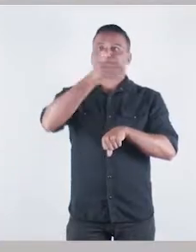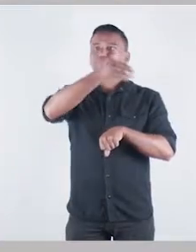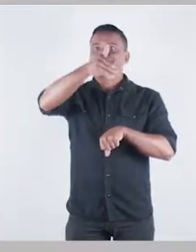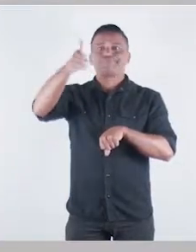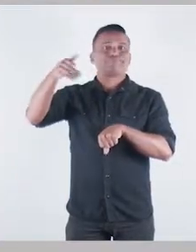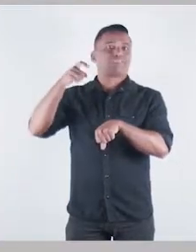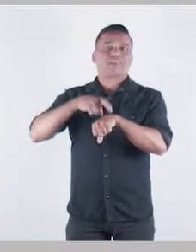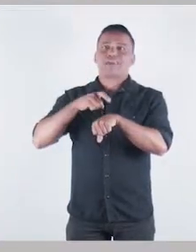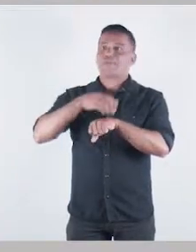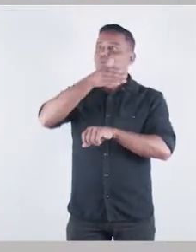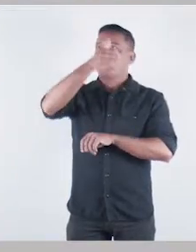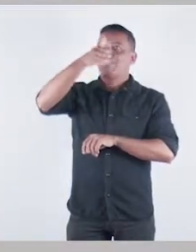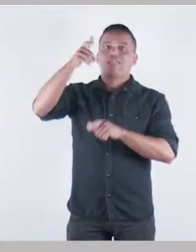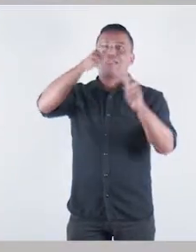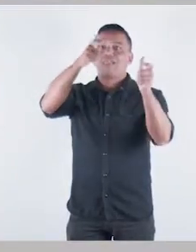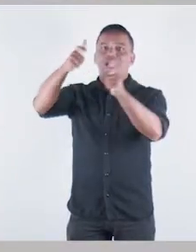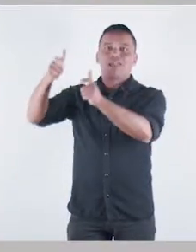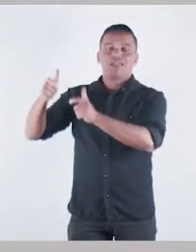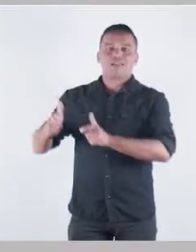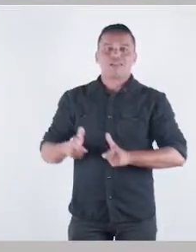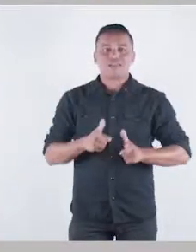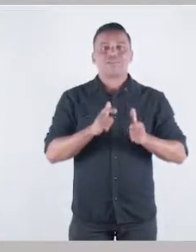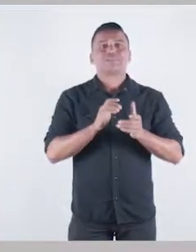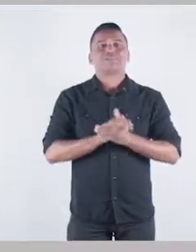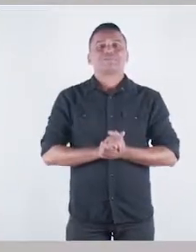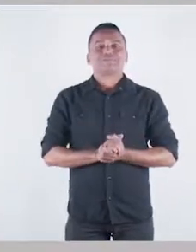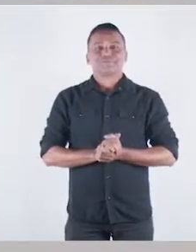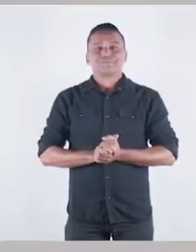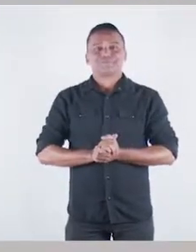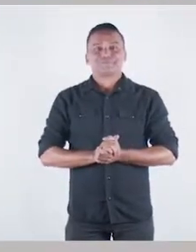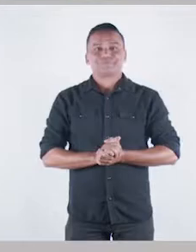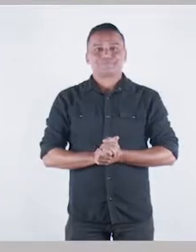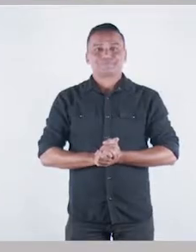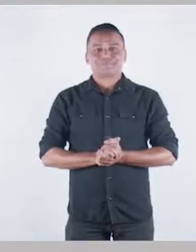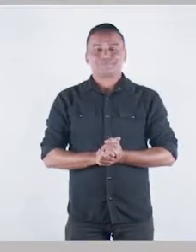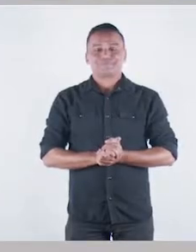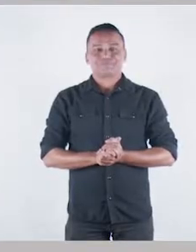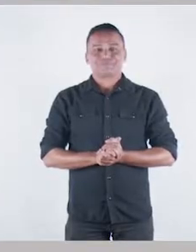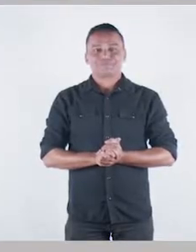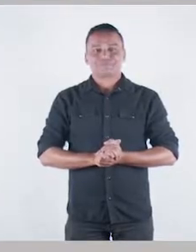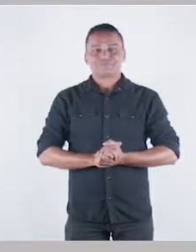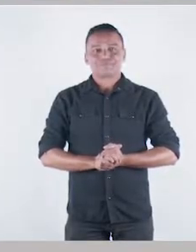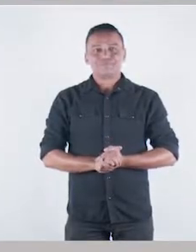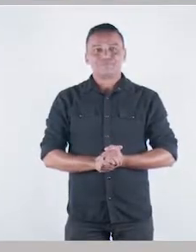coisa bem despretensiosa, né?